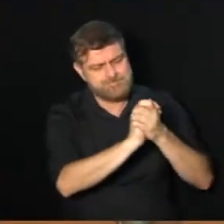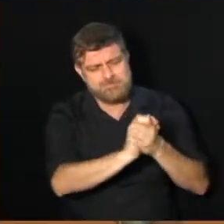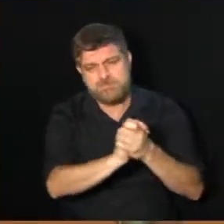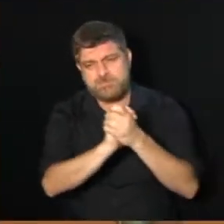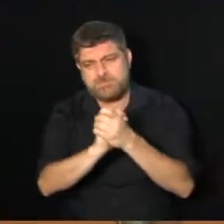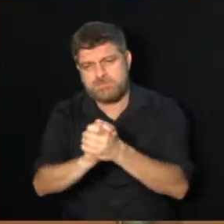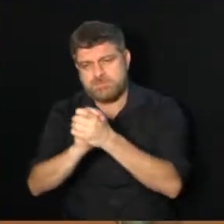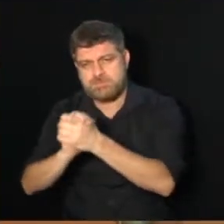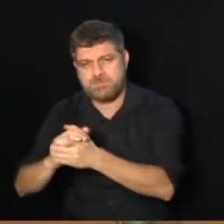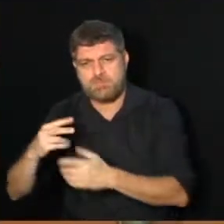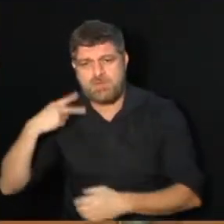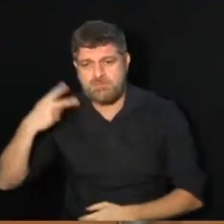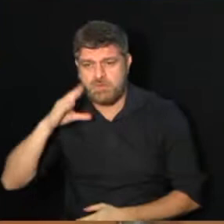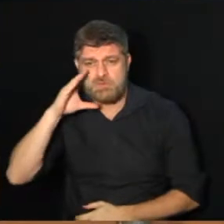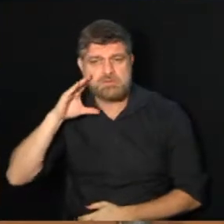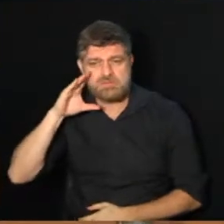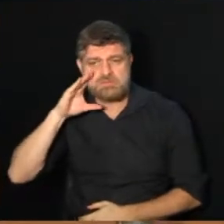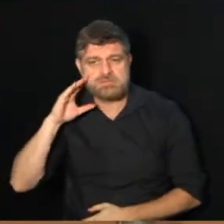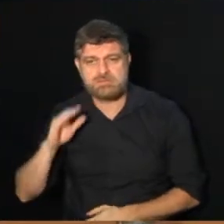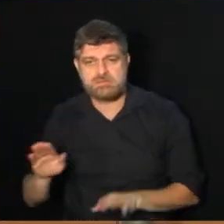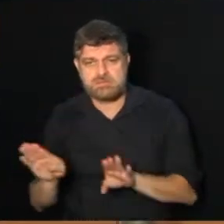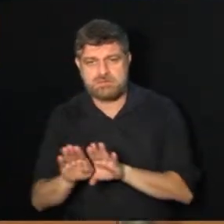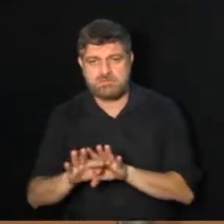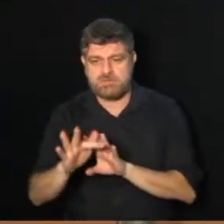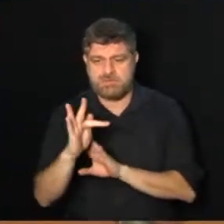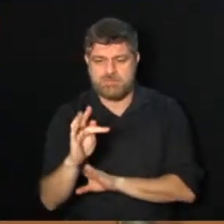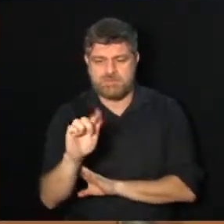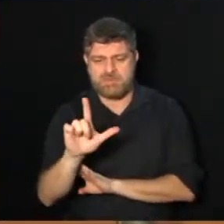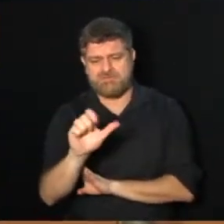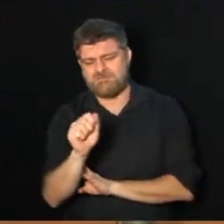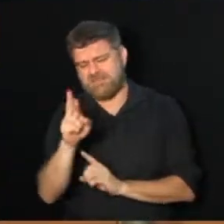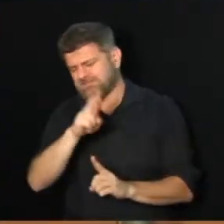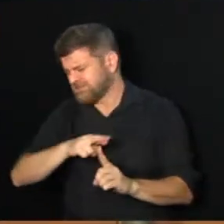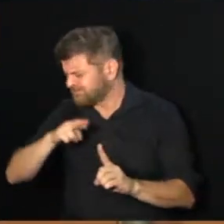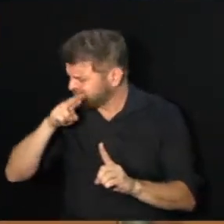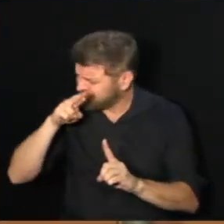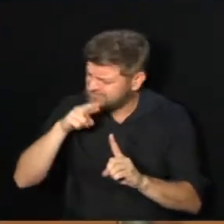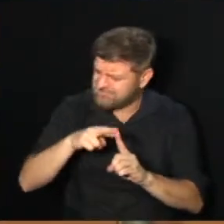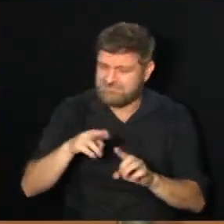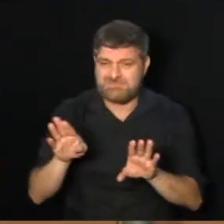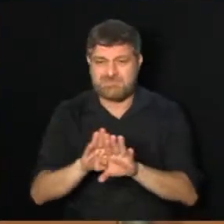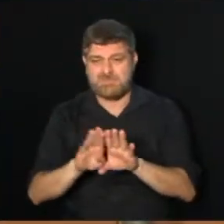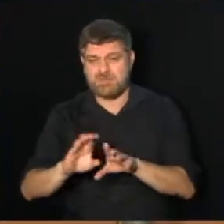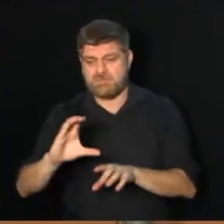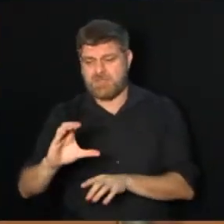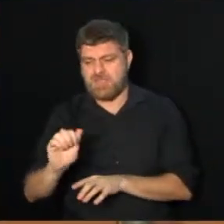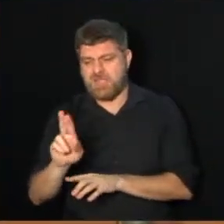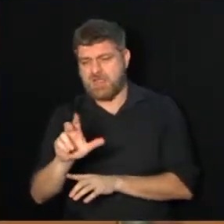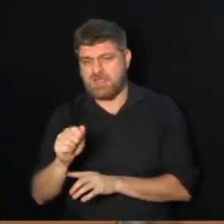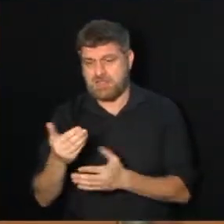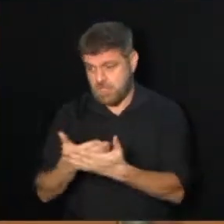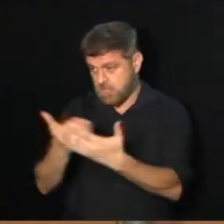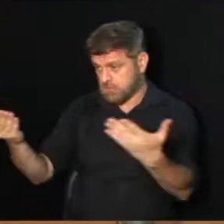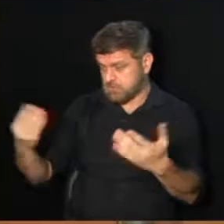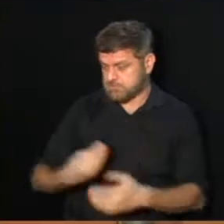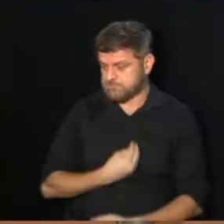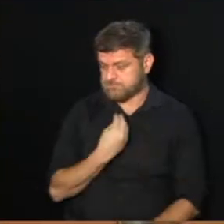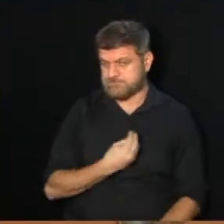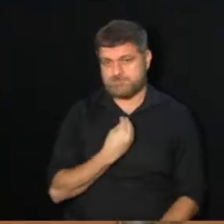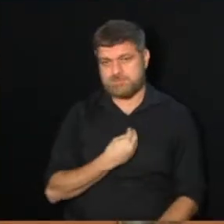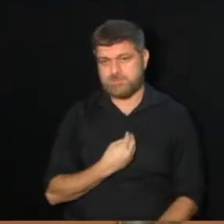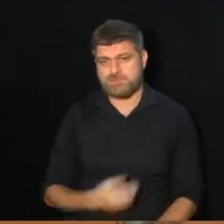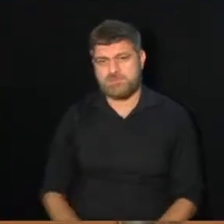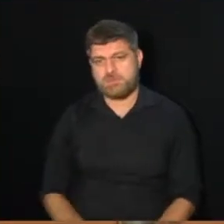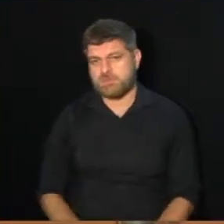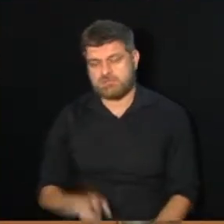vereador Cirilo, desculpa, Flávia, que para mim é uma referência, doutor Fernão, doutora Carla, que está aqui, e todos que estão aqui, que são para mim